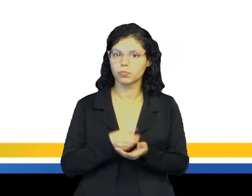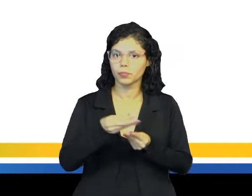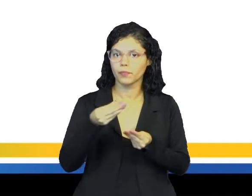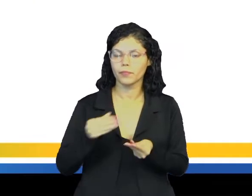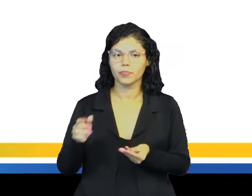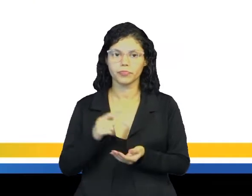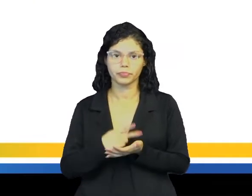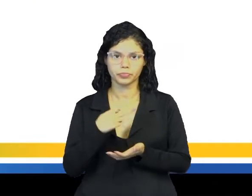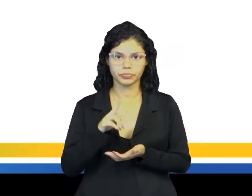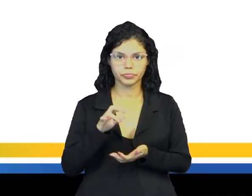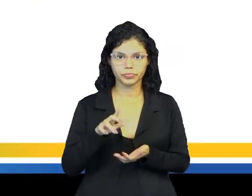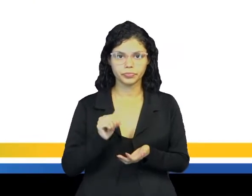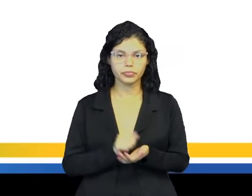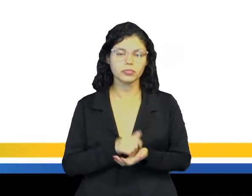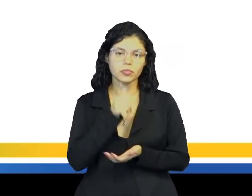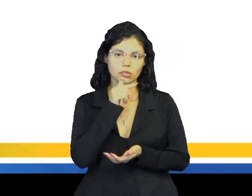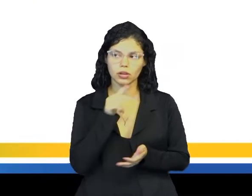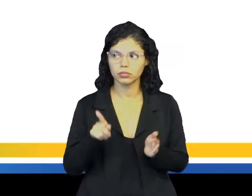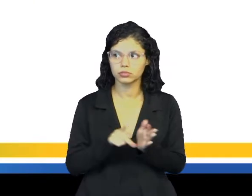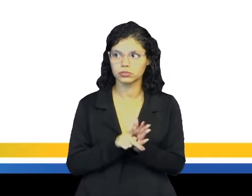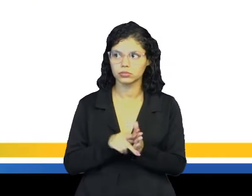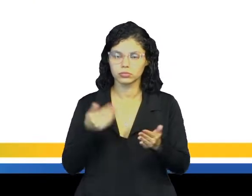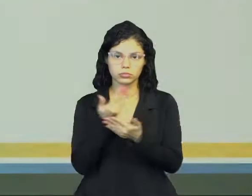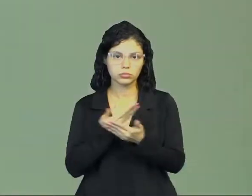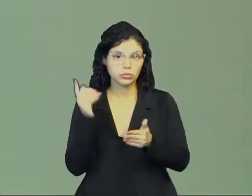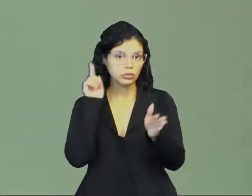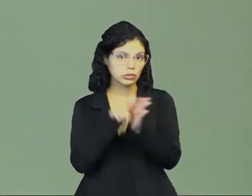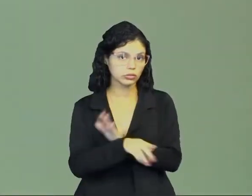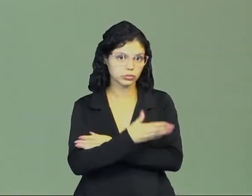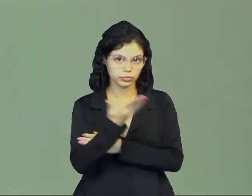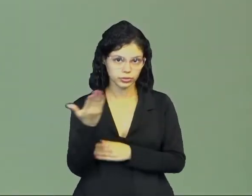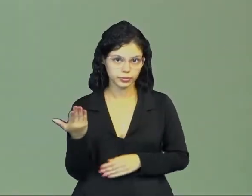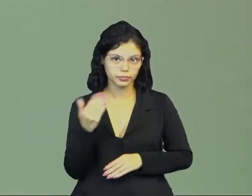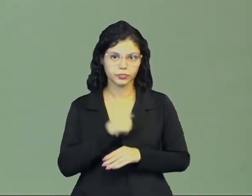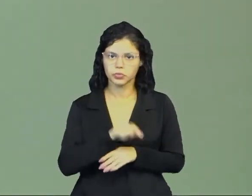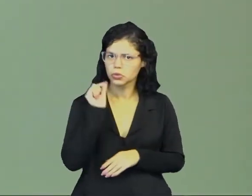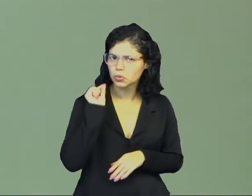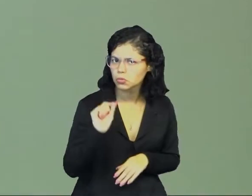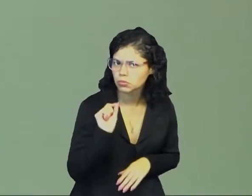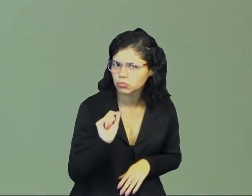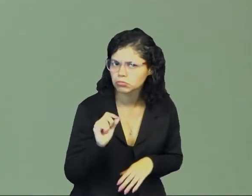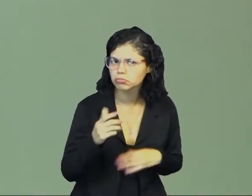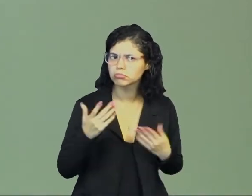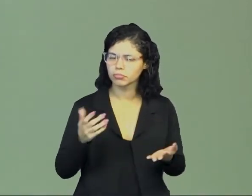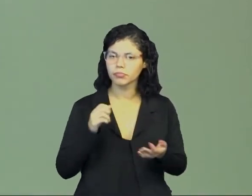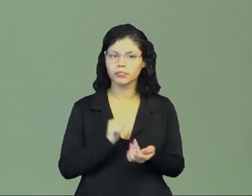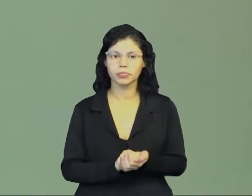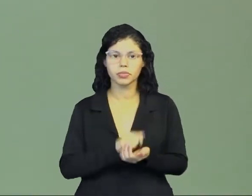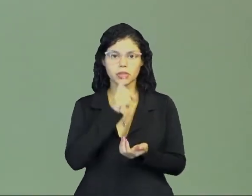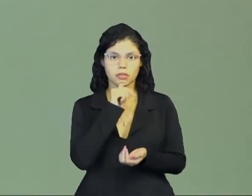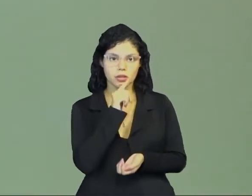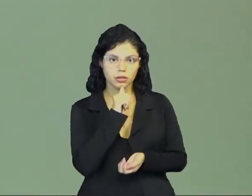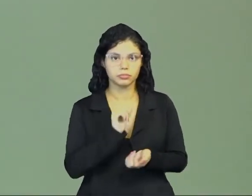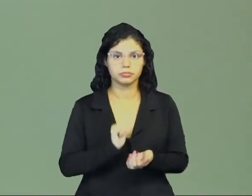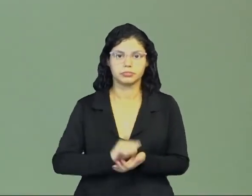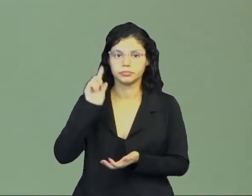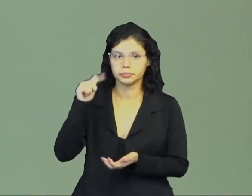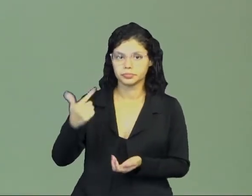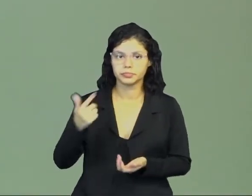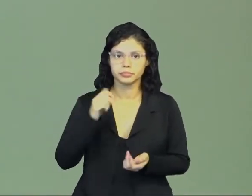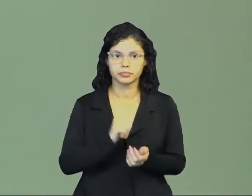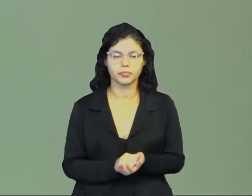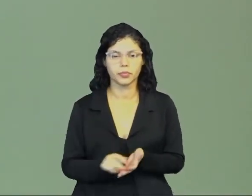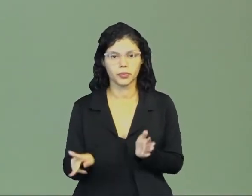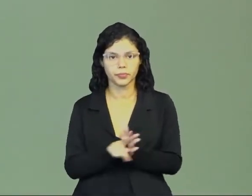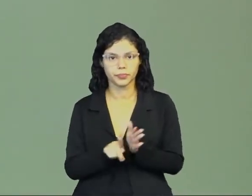Distribuição da água potável, a água e seu tratamento. Agora eu pergunto para vocês, o que é água potável? A água potável, pessoal, é aquela que